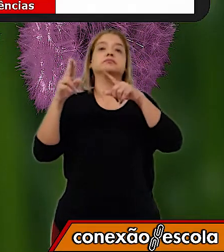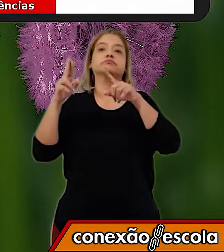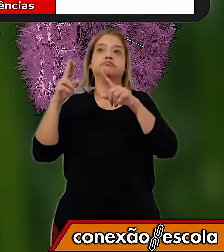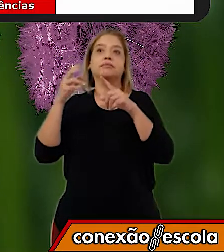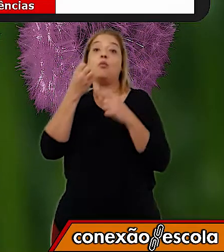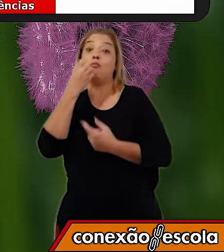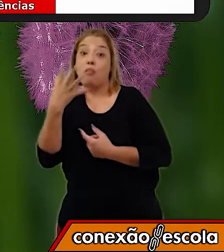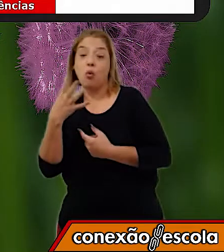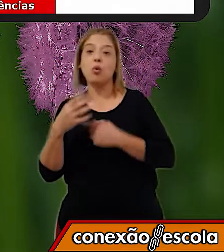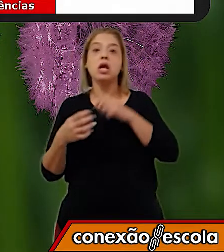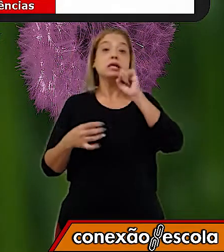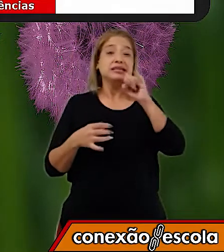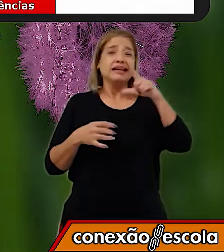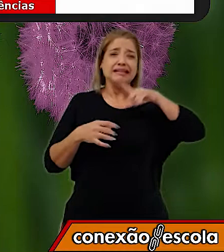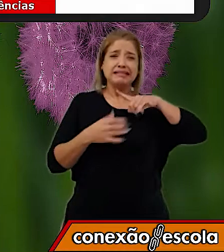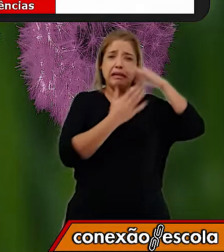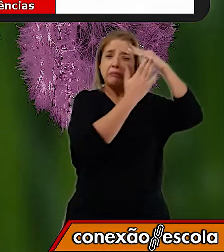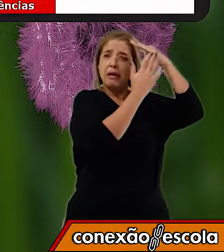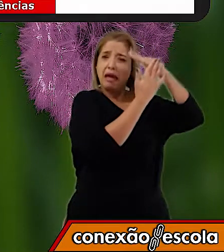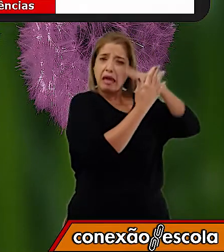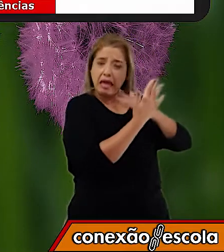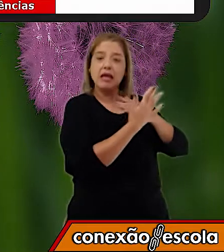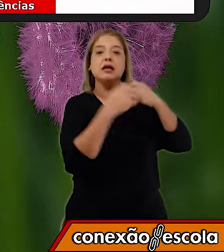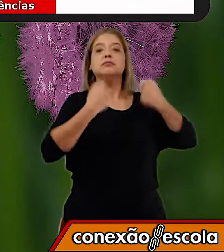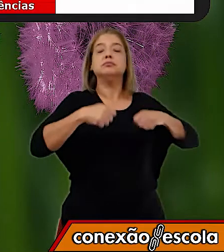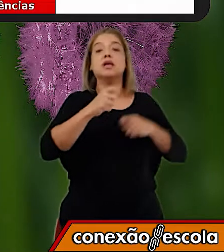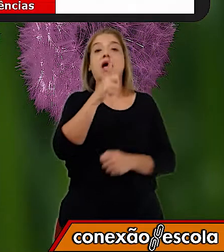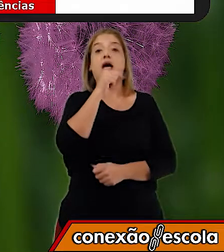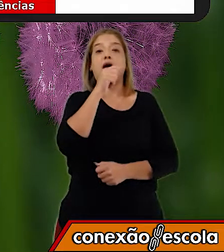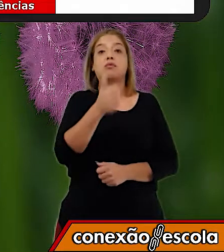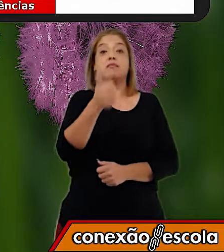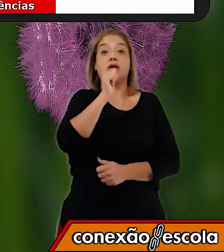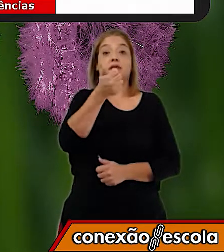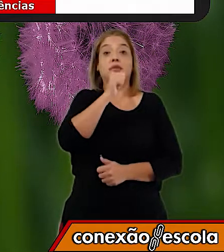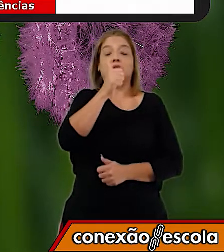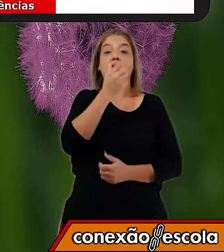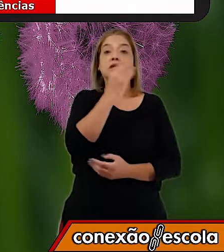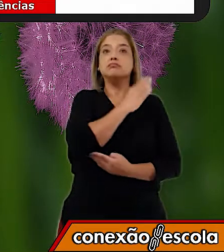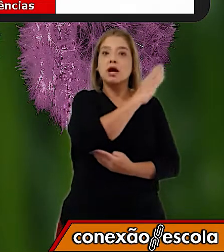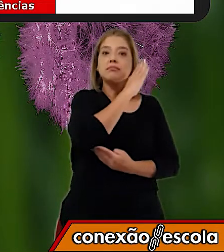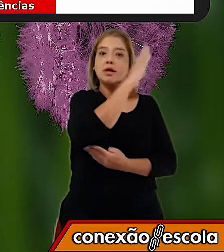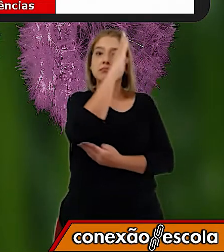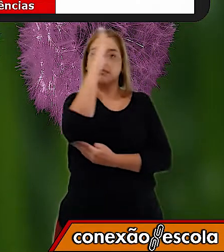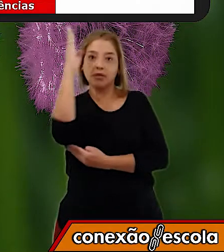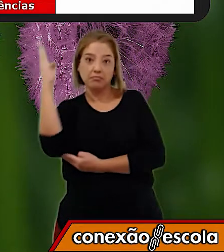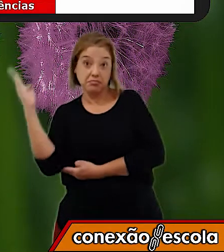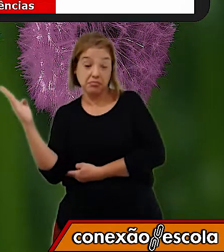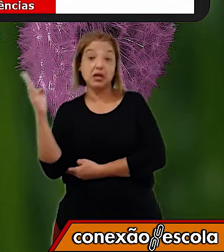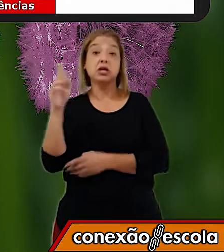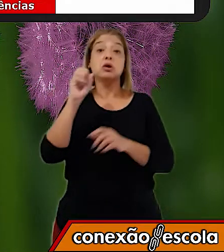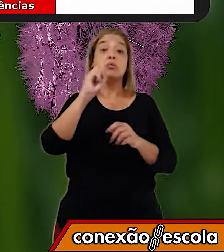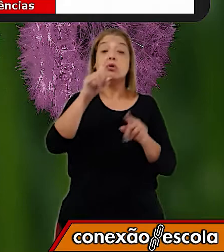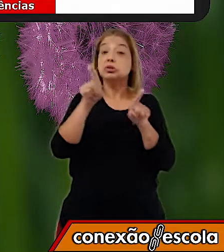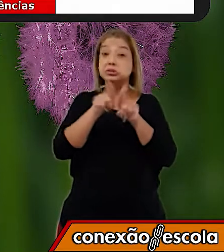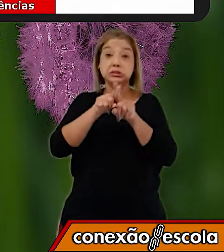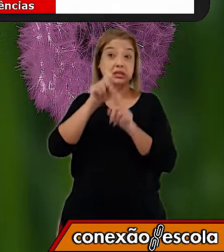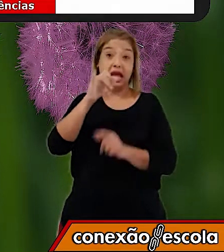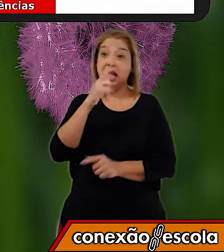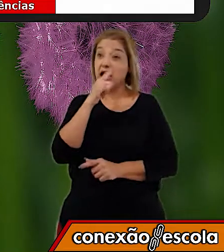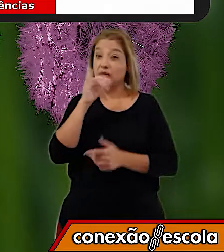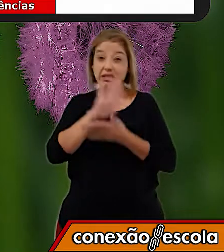e se hidratar bem, pois a pouca quantidade de água em estado gasoso no ar prejudica a nossa